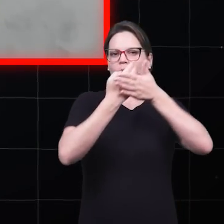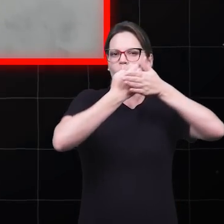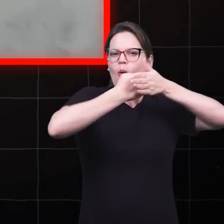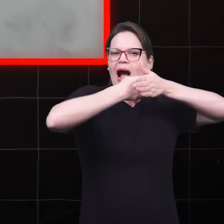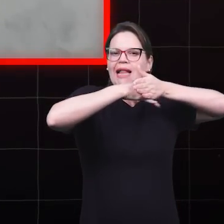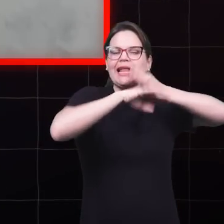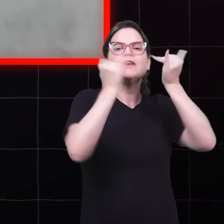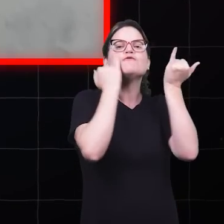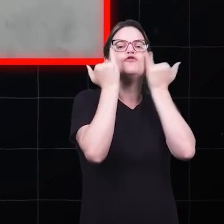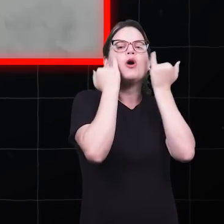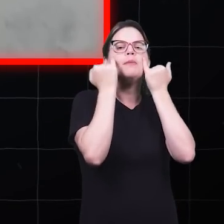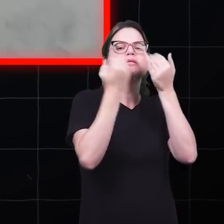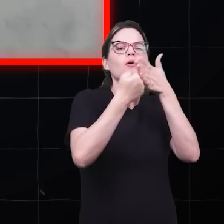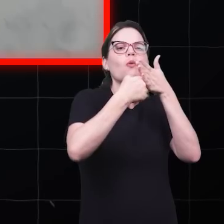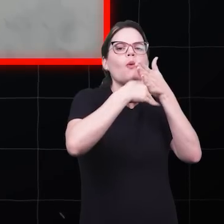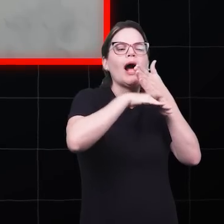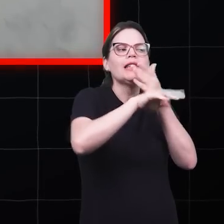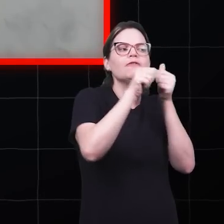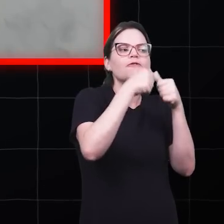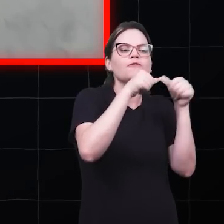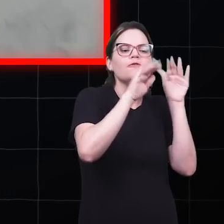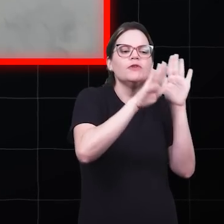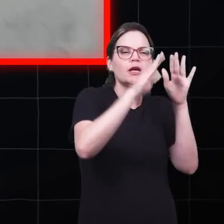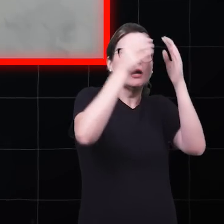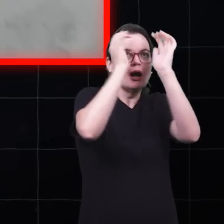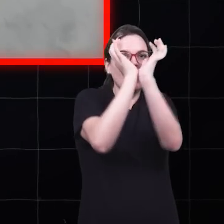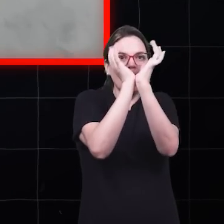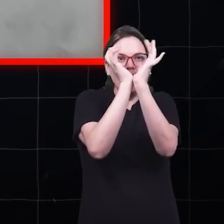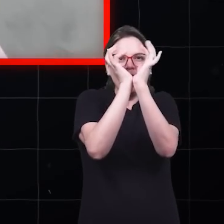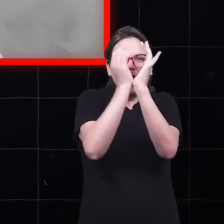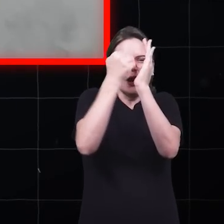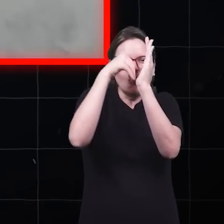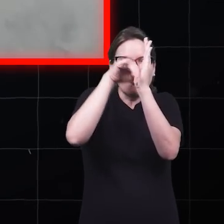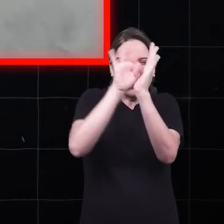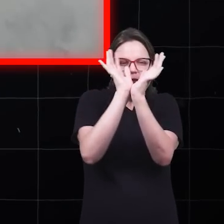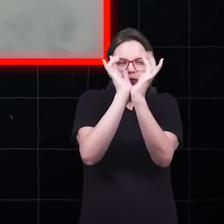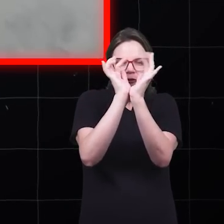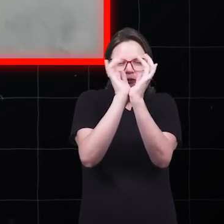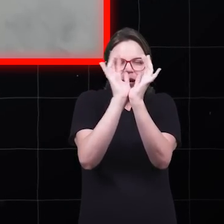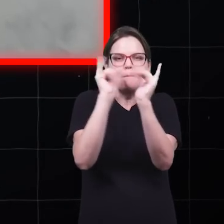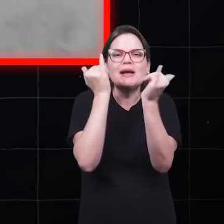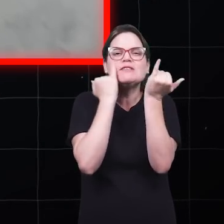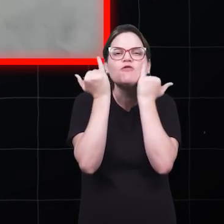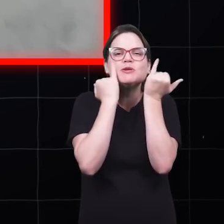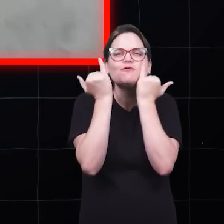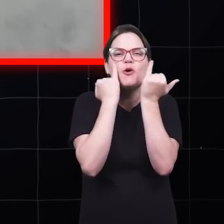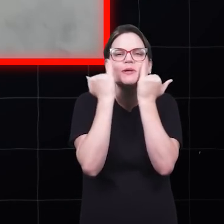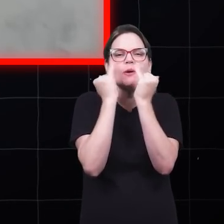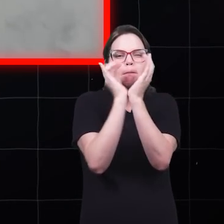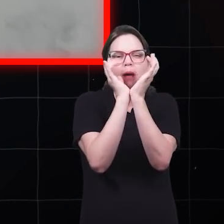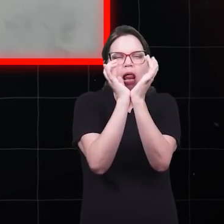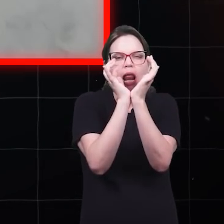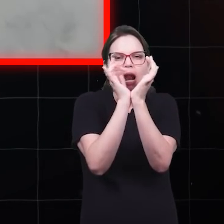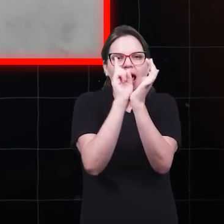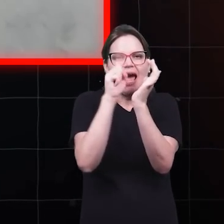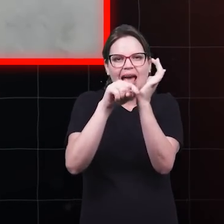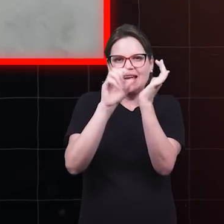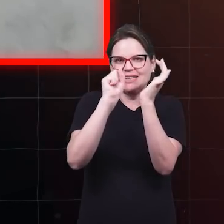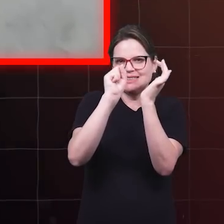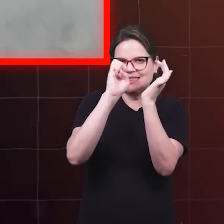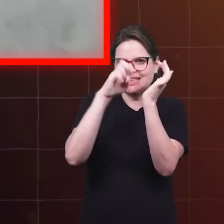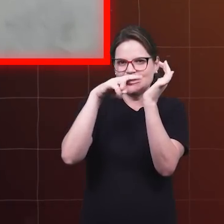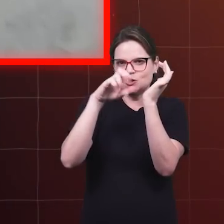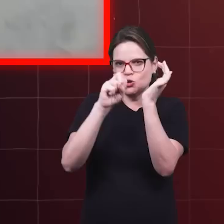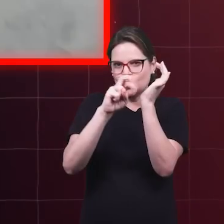essas informações num tempo maior e mais informações, aí nós saímos da memória sensorial